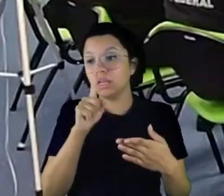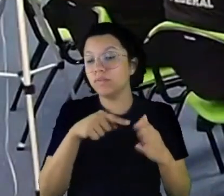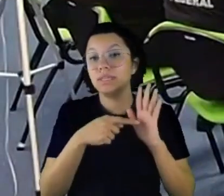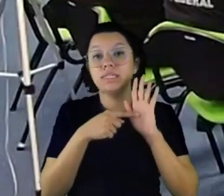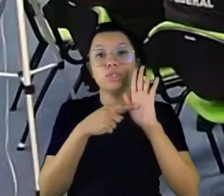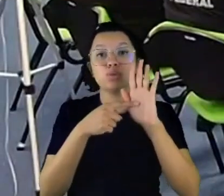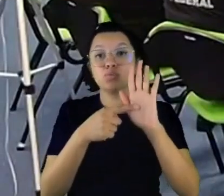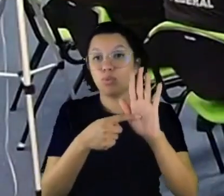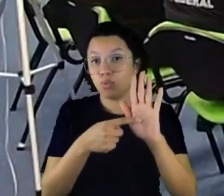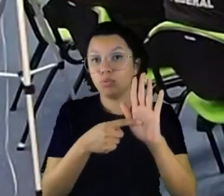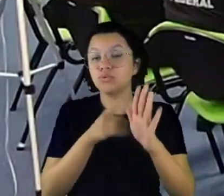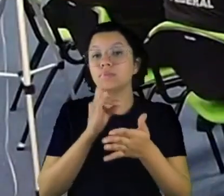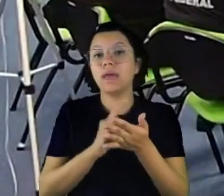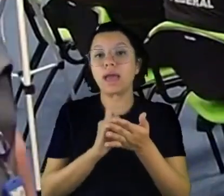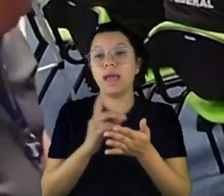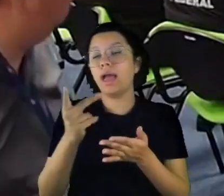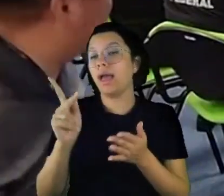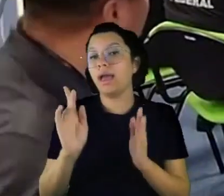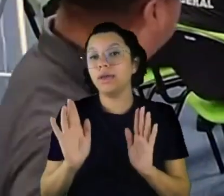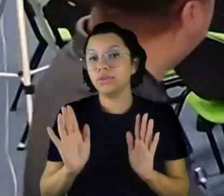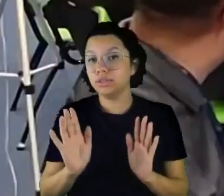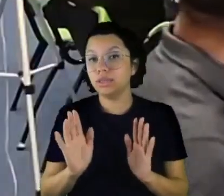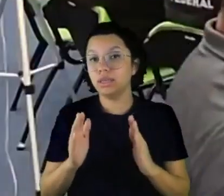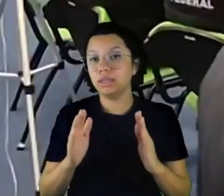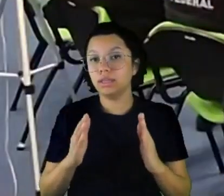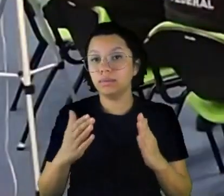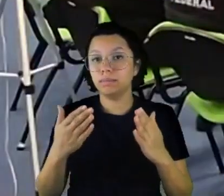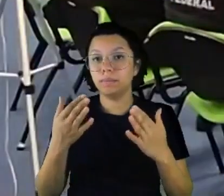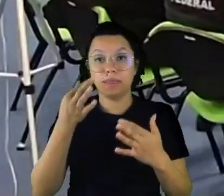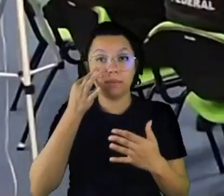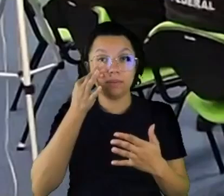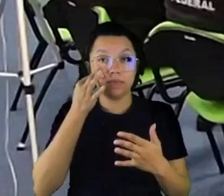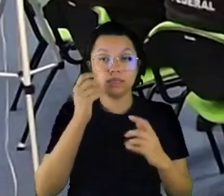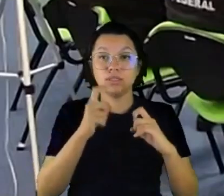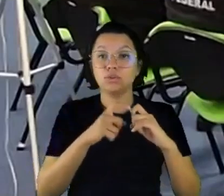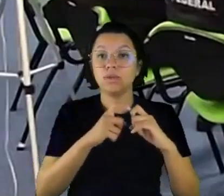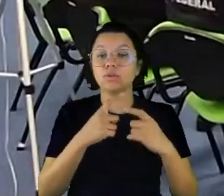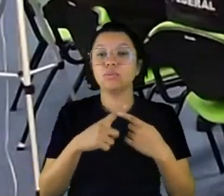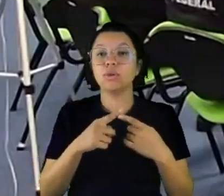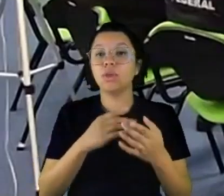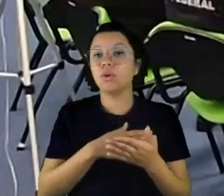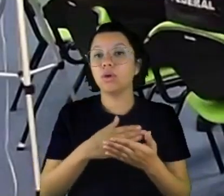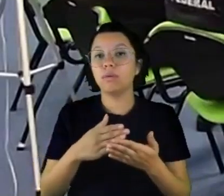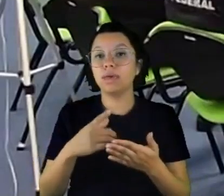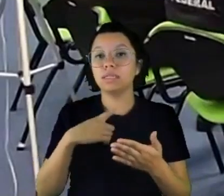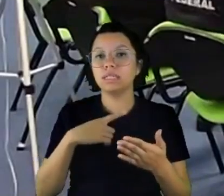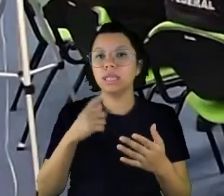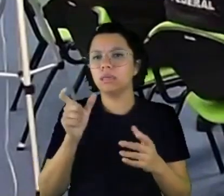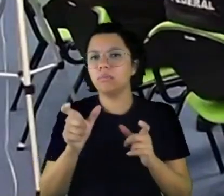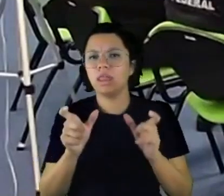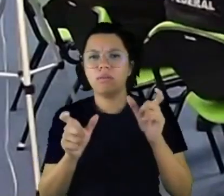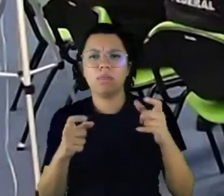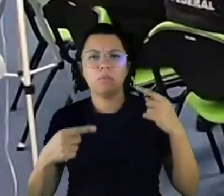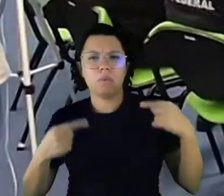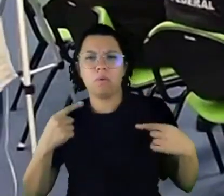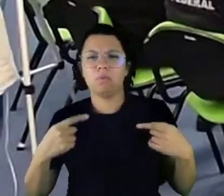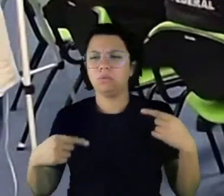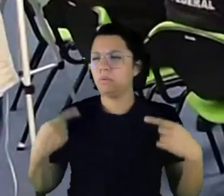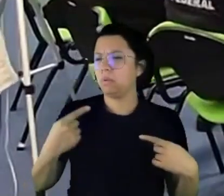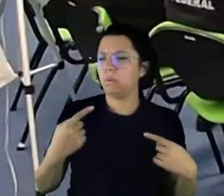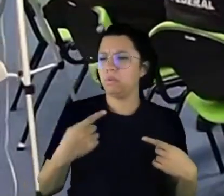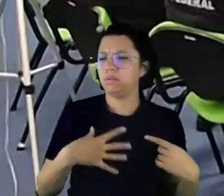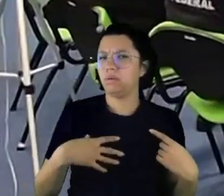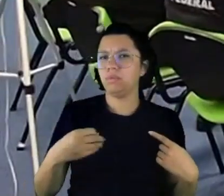nas realidades dele, na presença do médico, porque começa a ter palavra contra palavra. O filho percebe, o filho